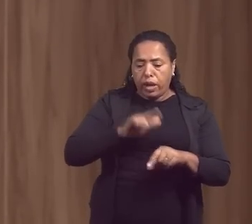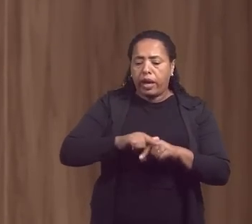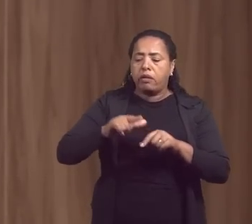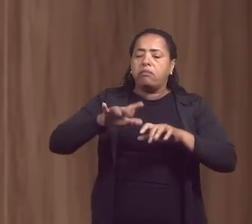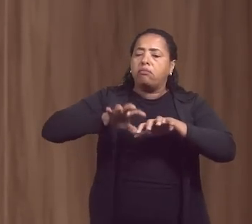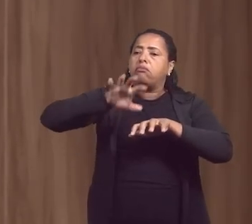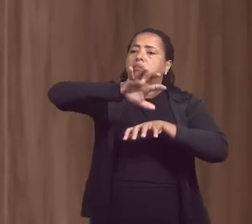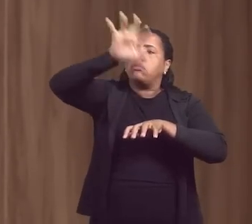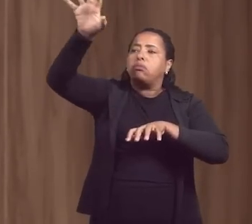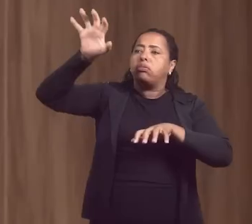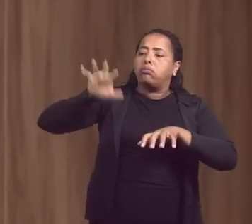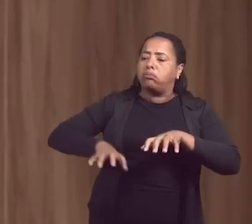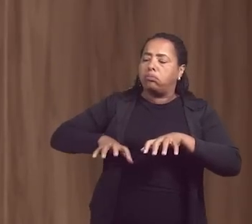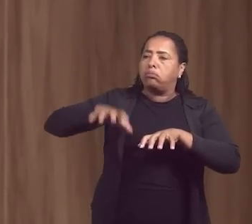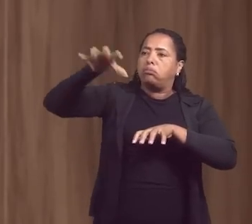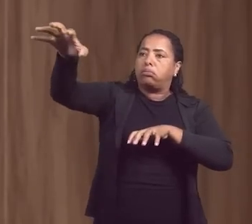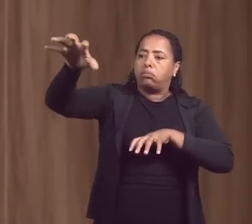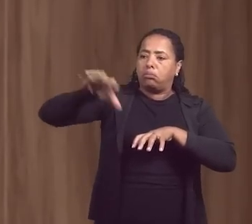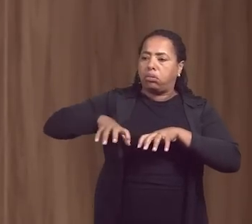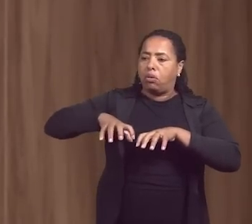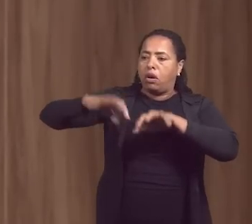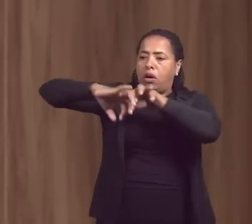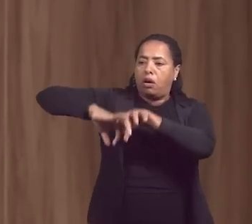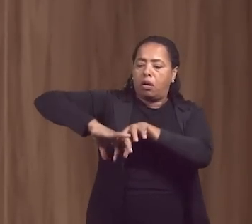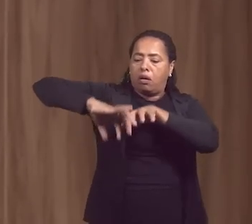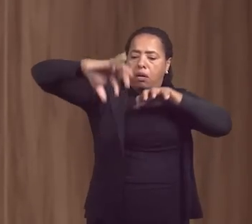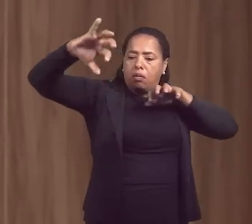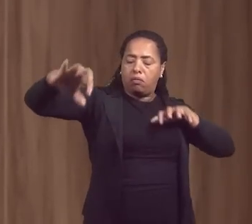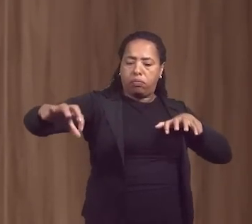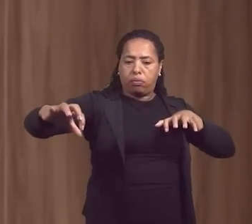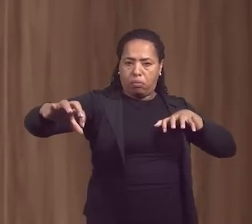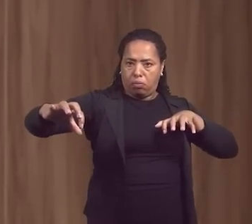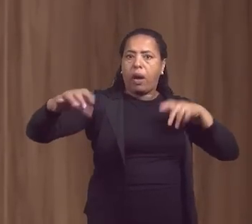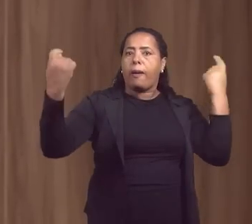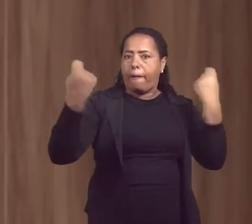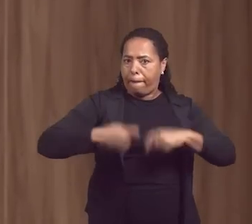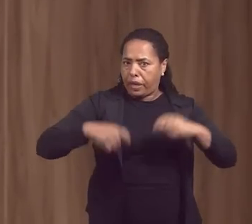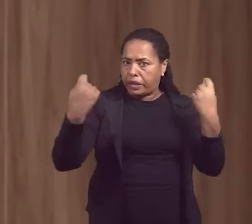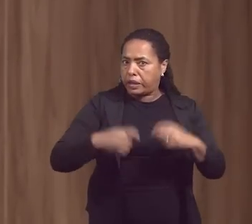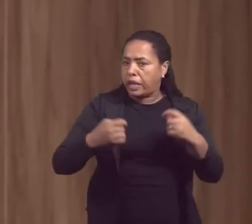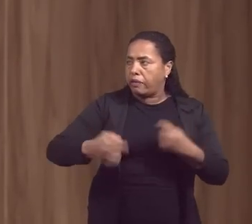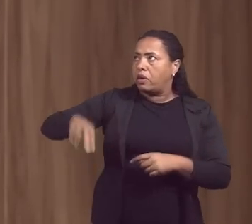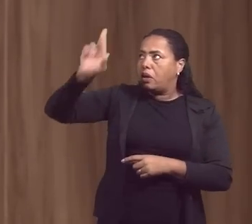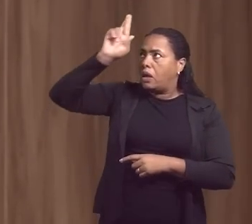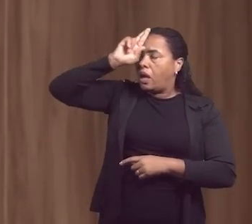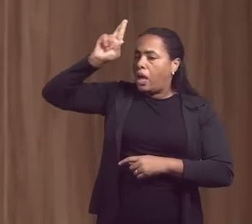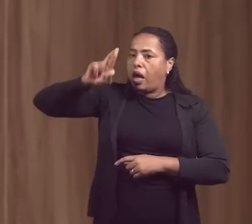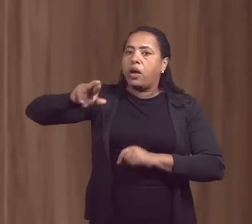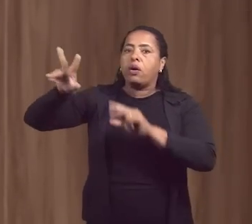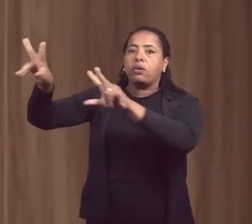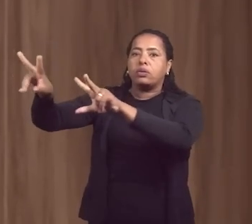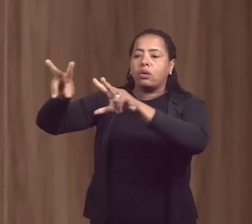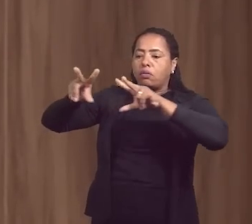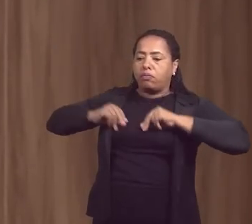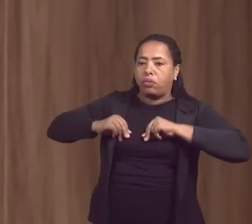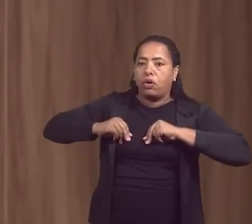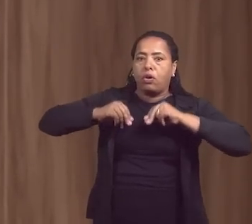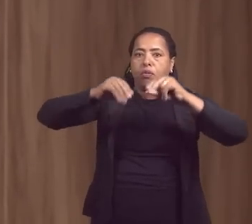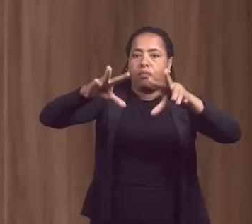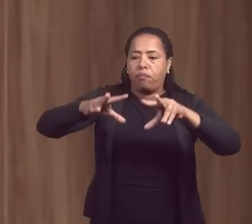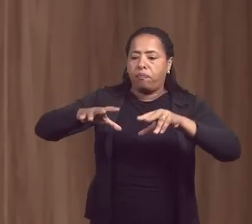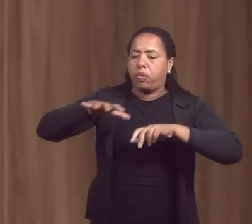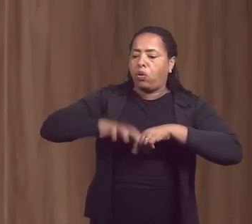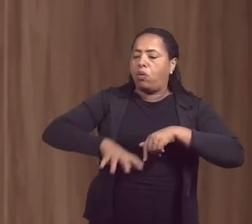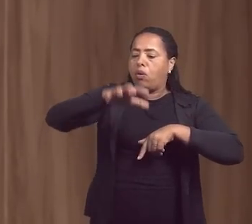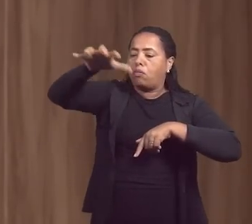que a divisão aconteça e aquilo tudo seja dividido. Então era o Senhor transmitindo uma posse da terra